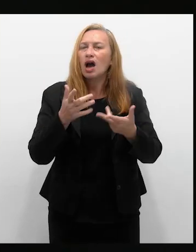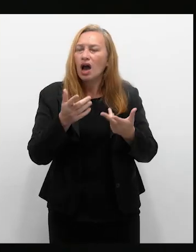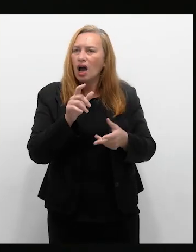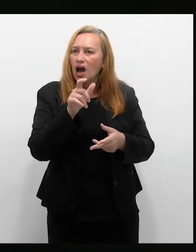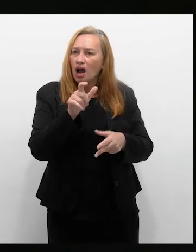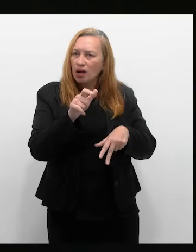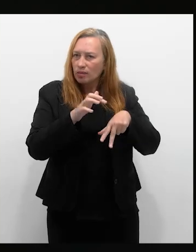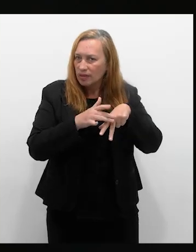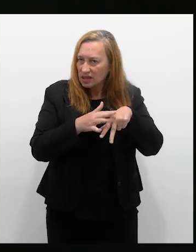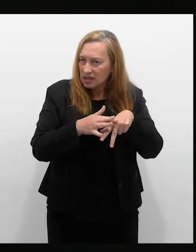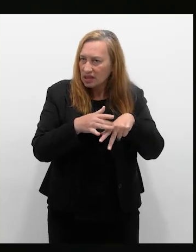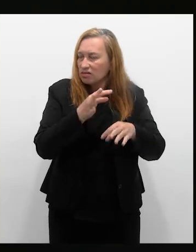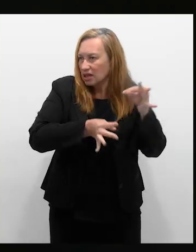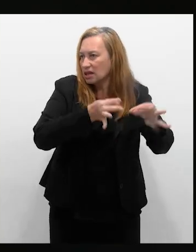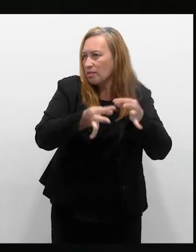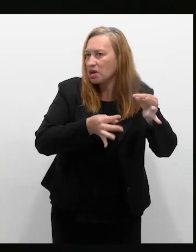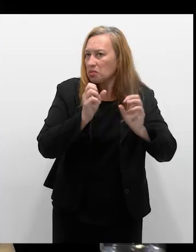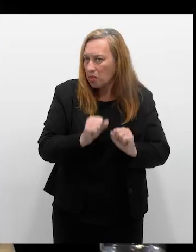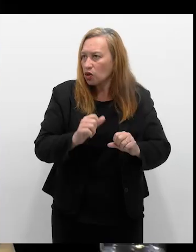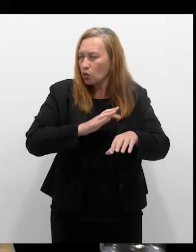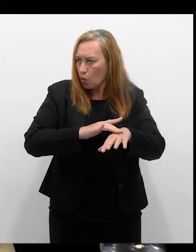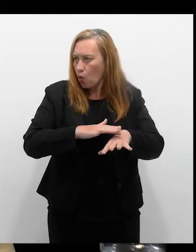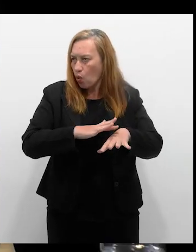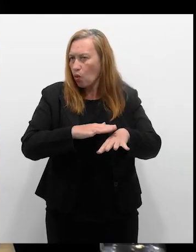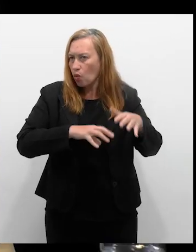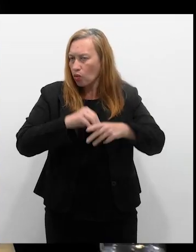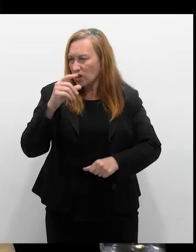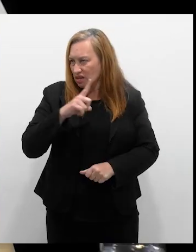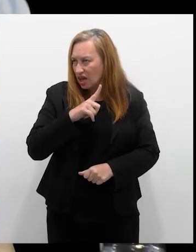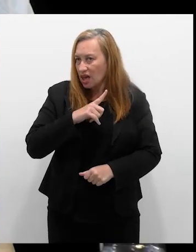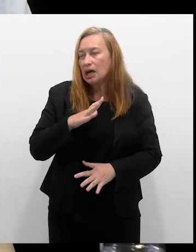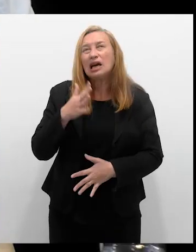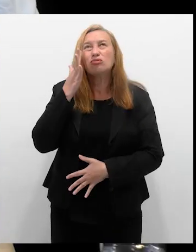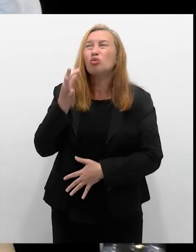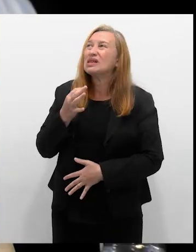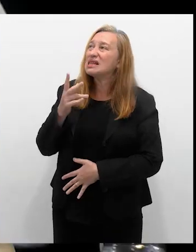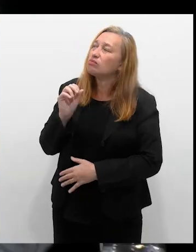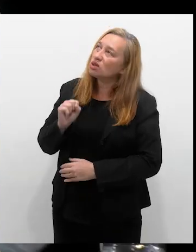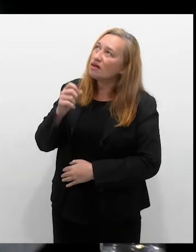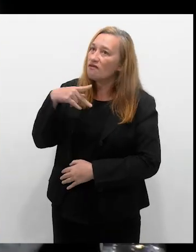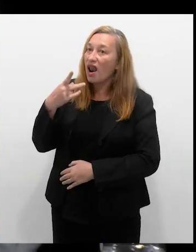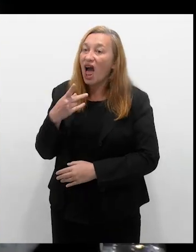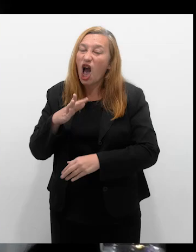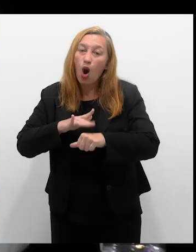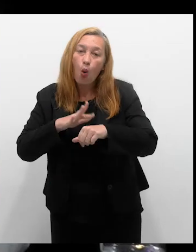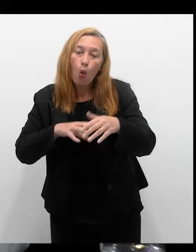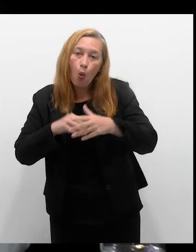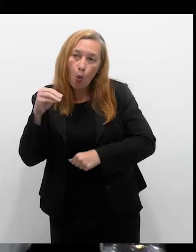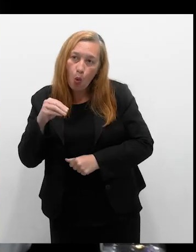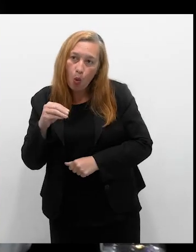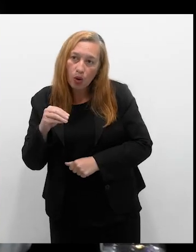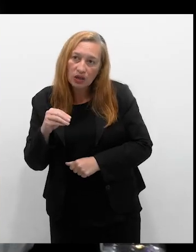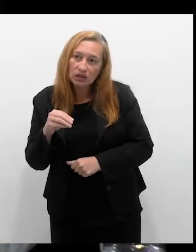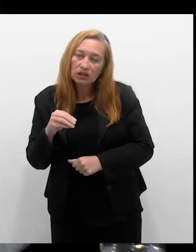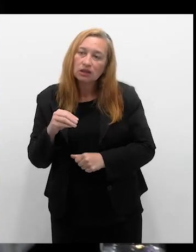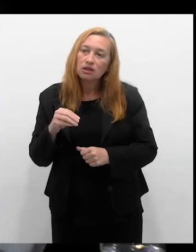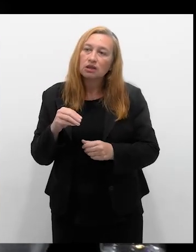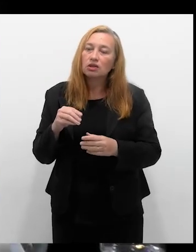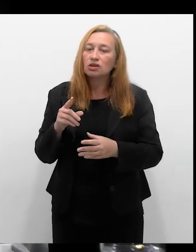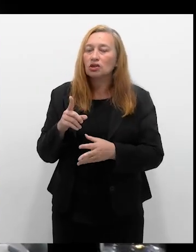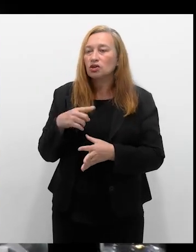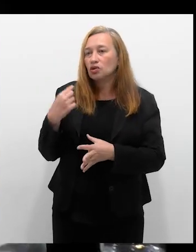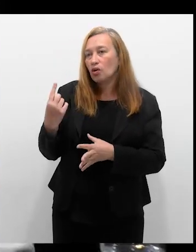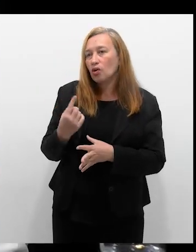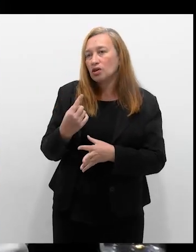fazendo um tratamento, ele pode chegar a uma cura? Eu não sei se eu falaria em cura propriamente dito dentro desse aspecto que a